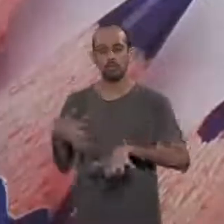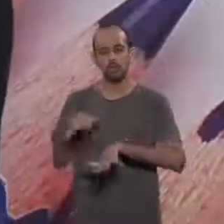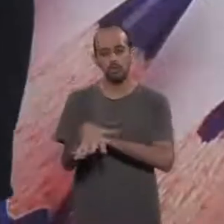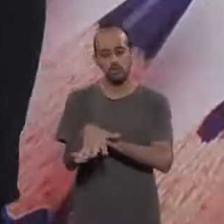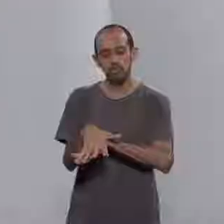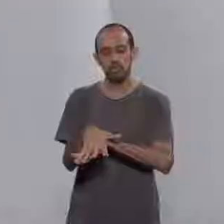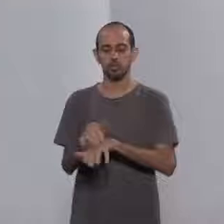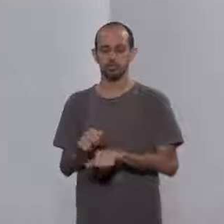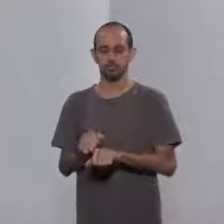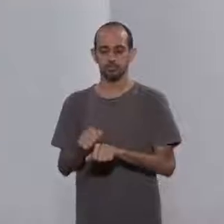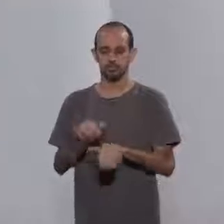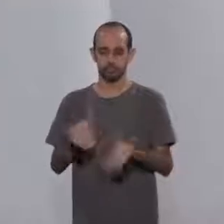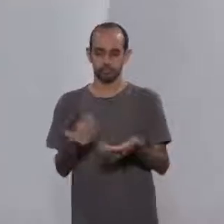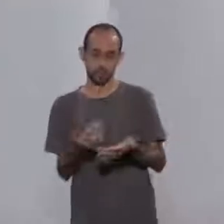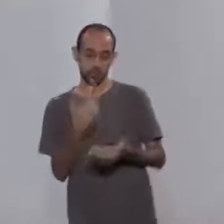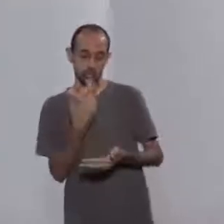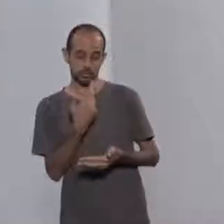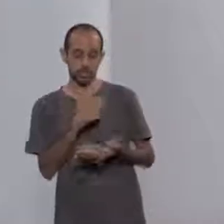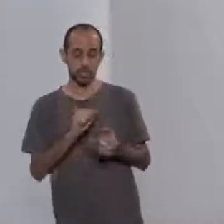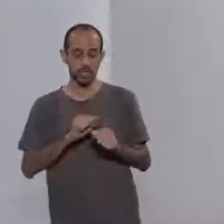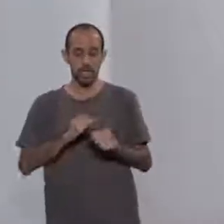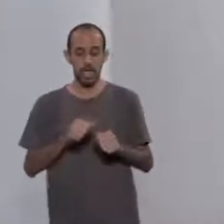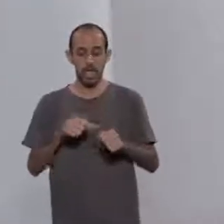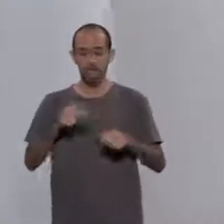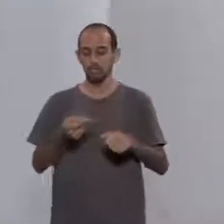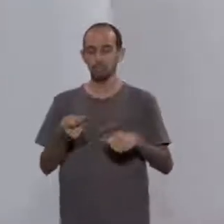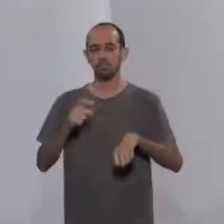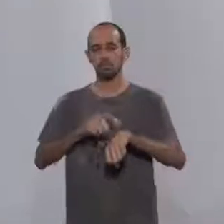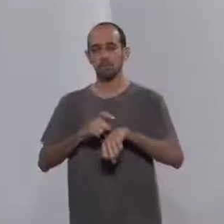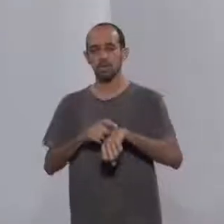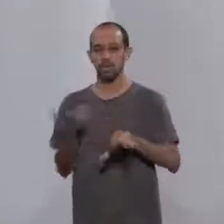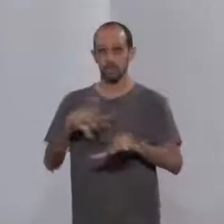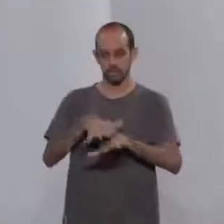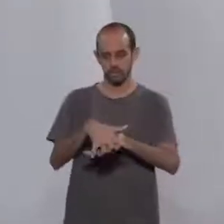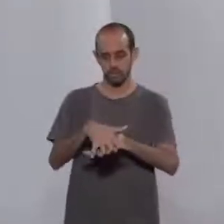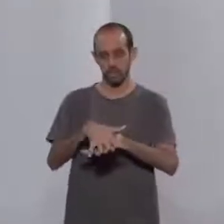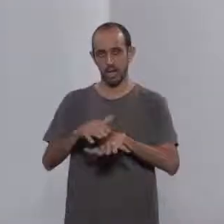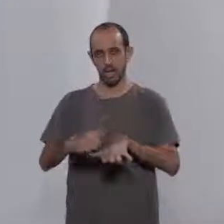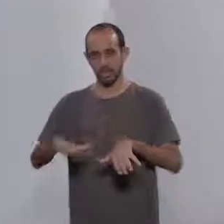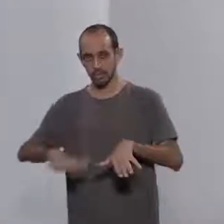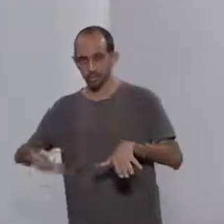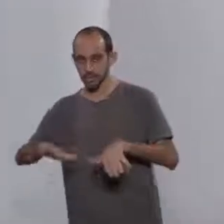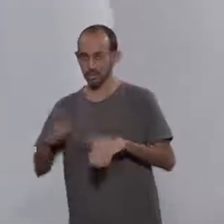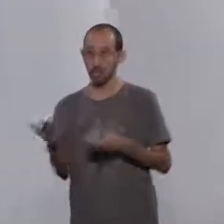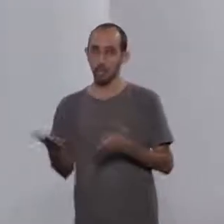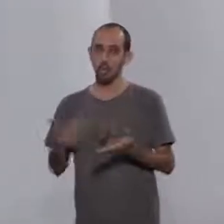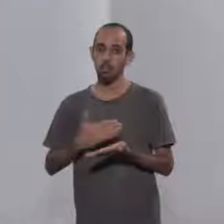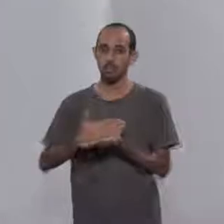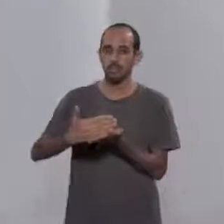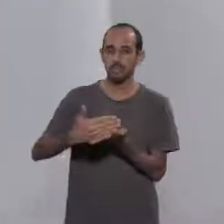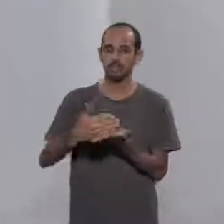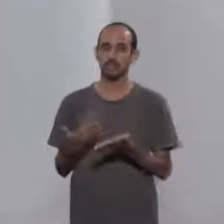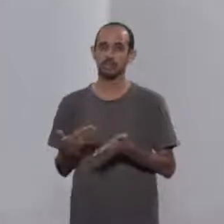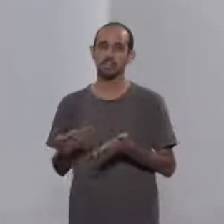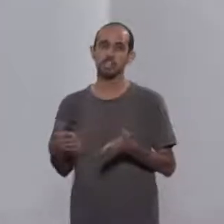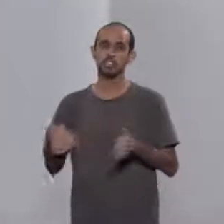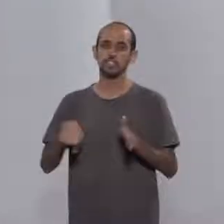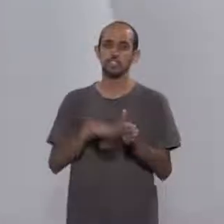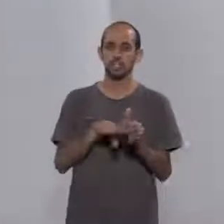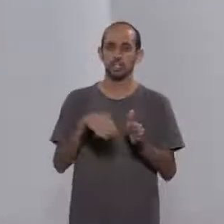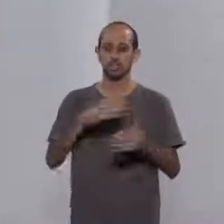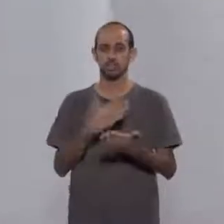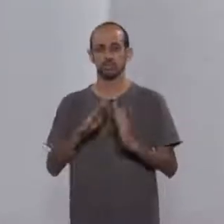realmente feita? Com esse processo de inclusão, as crianças estão começando a chegar na escola. Então, essas políticas de educação inclusiva, elas